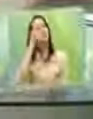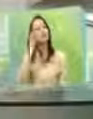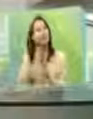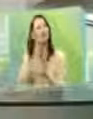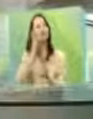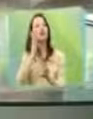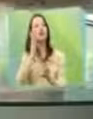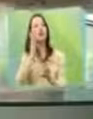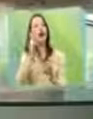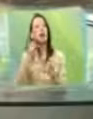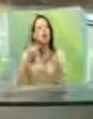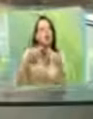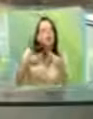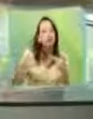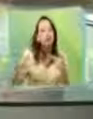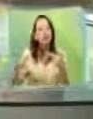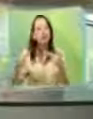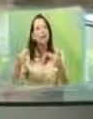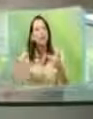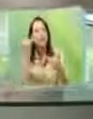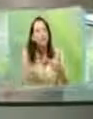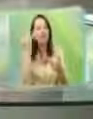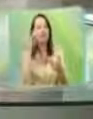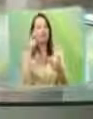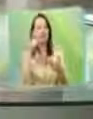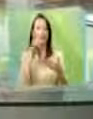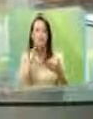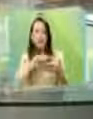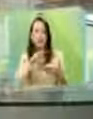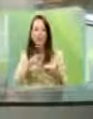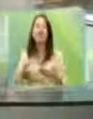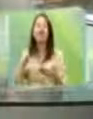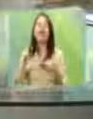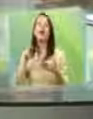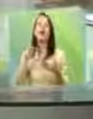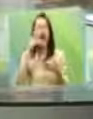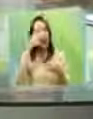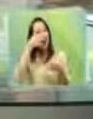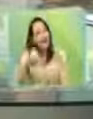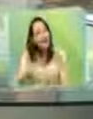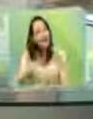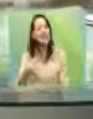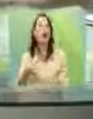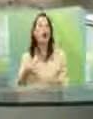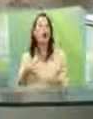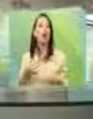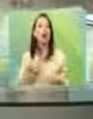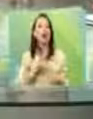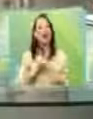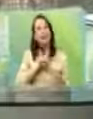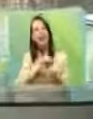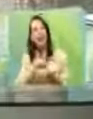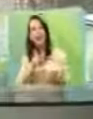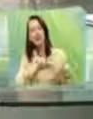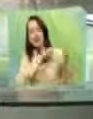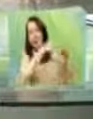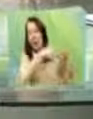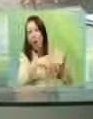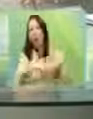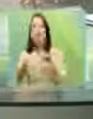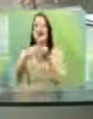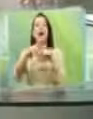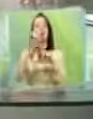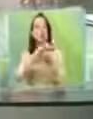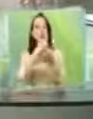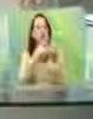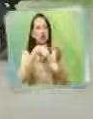identificar também esses movimentos sociais. Eu acho que é algo importante, que está ali na matriz do Enem, sim. que o aluno deve prestar atenção. Né? Vários movimentos que a gente teve ao